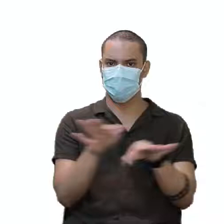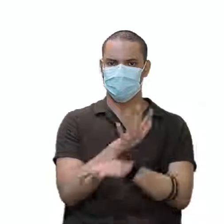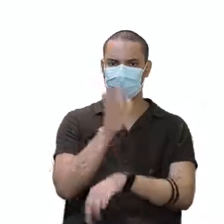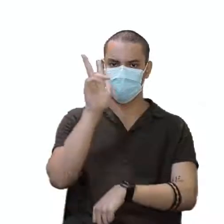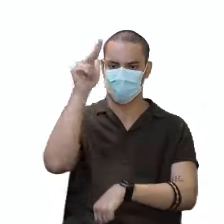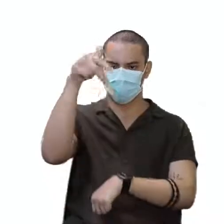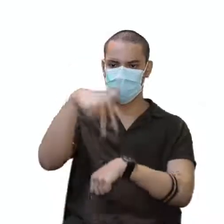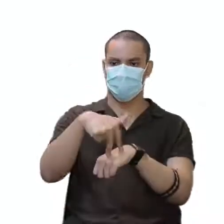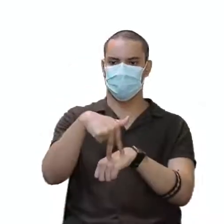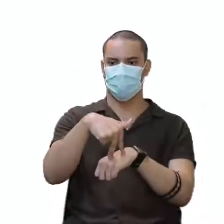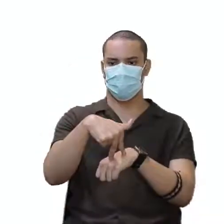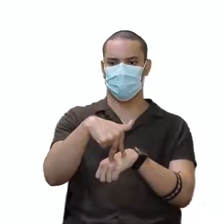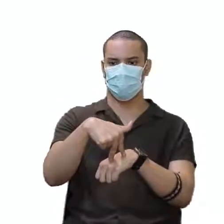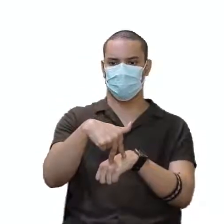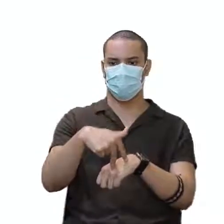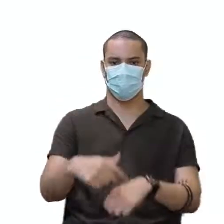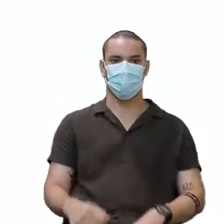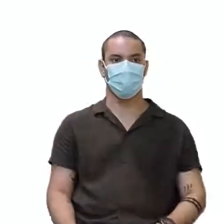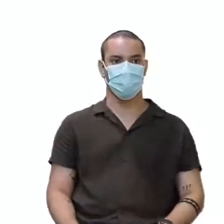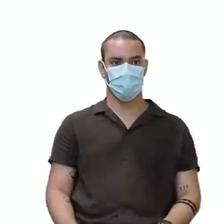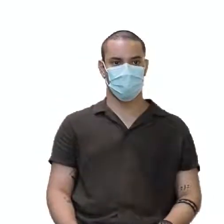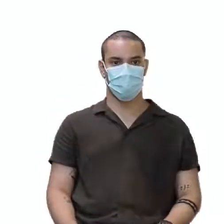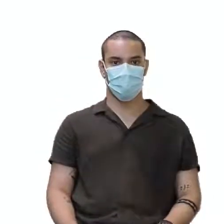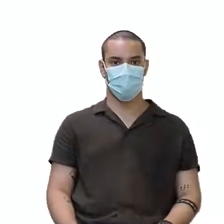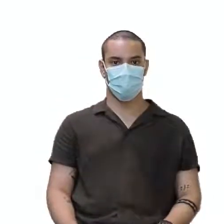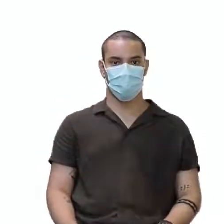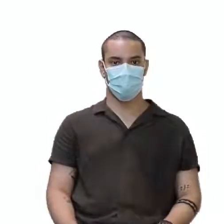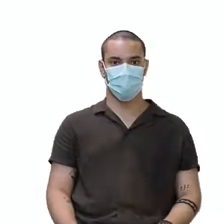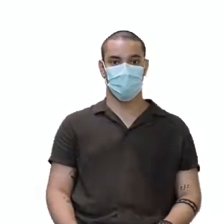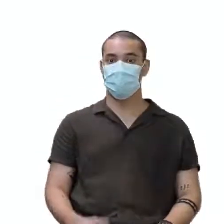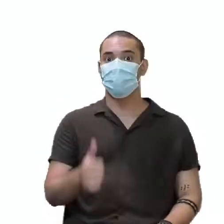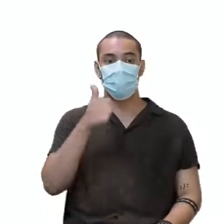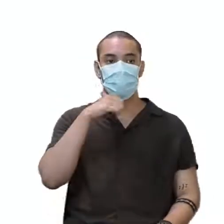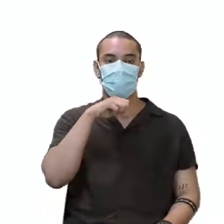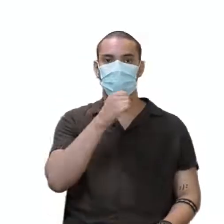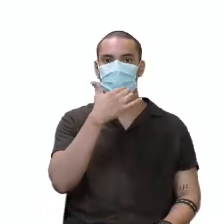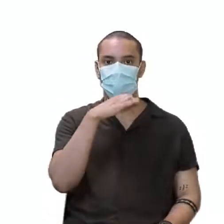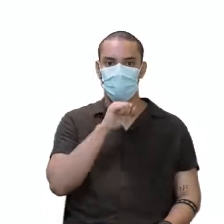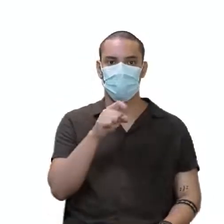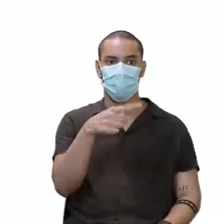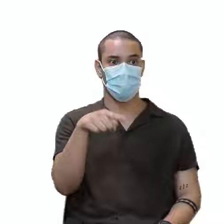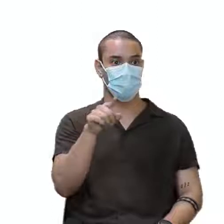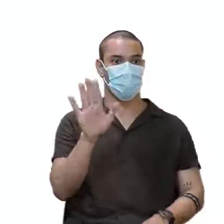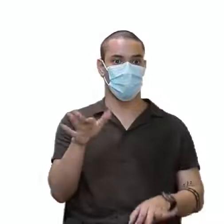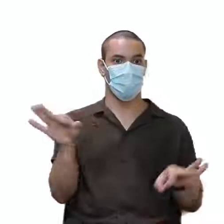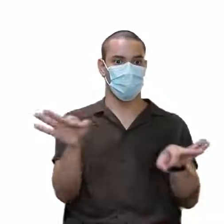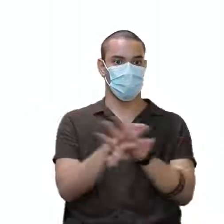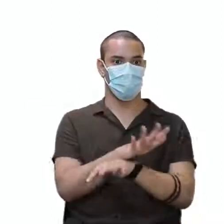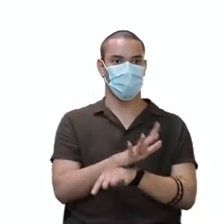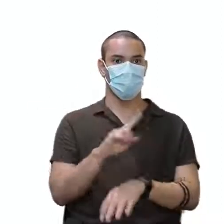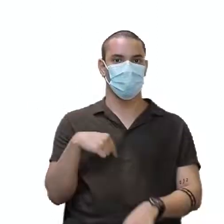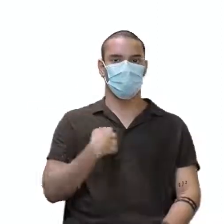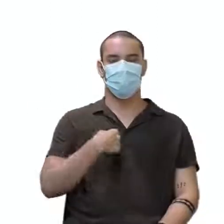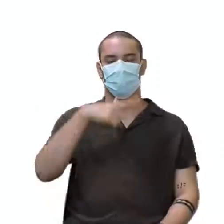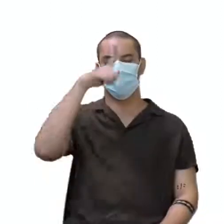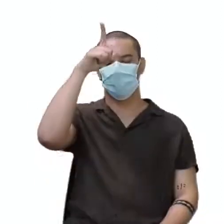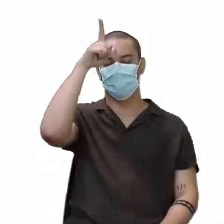estabelecido, tá? Para os pais, né? Quando vocês se formam, a gente diz, opa,